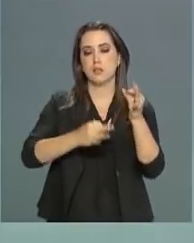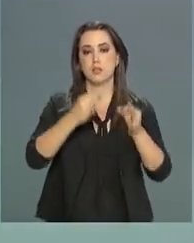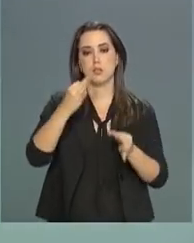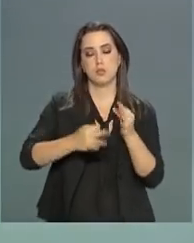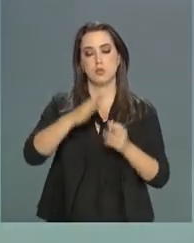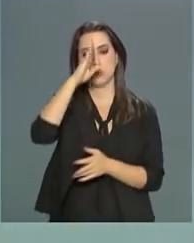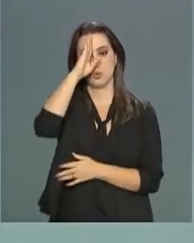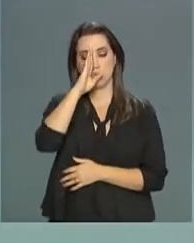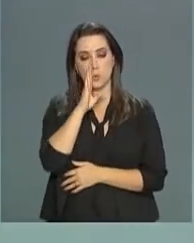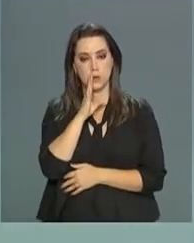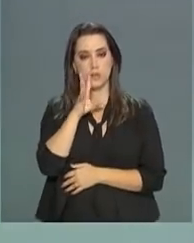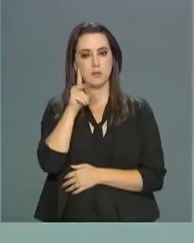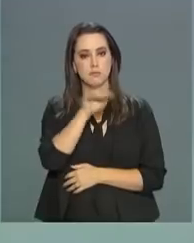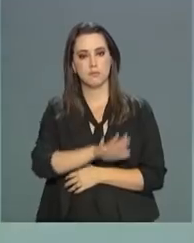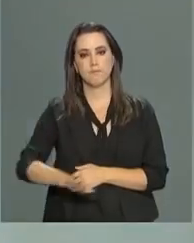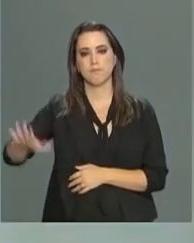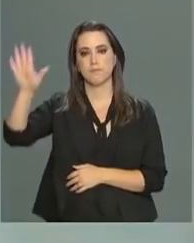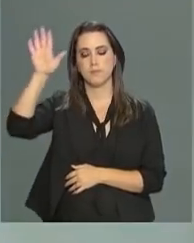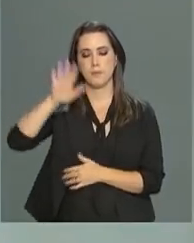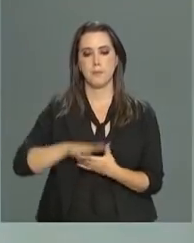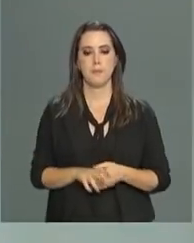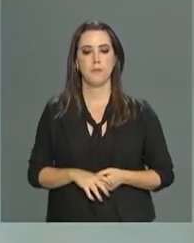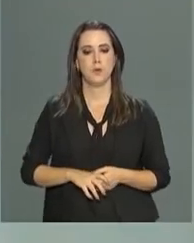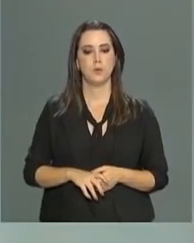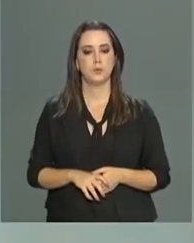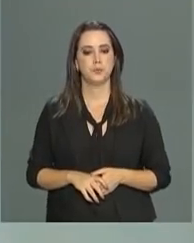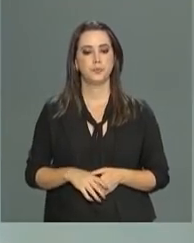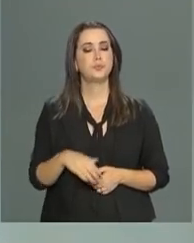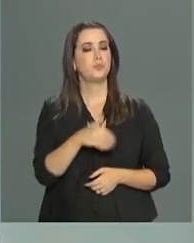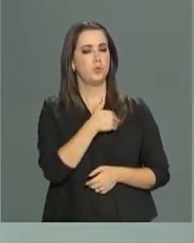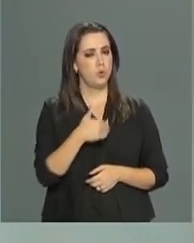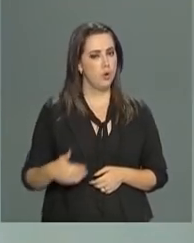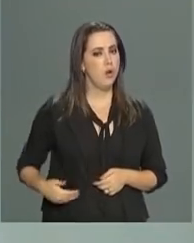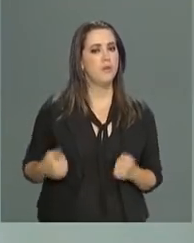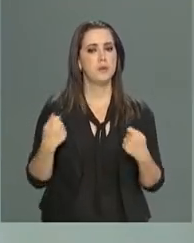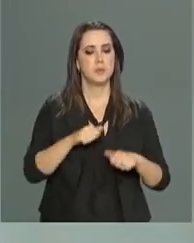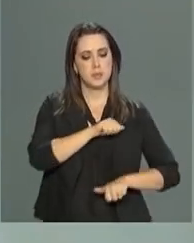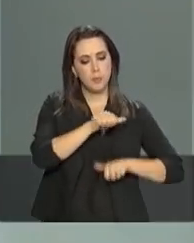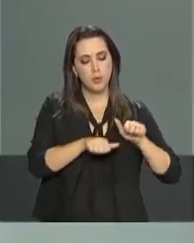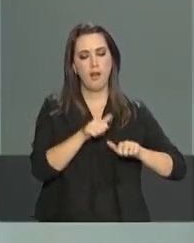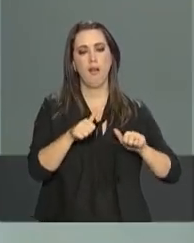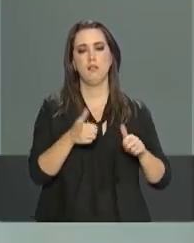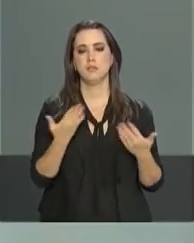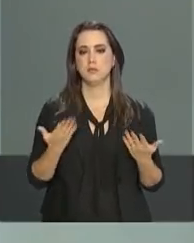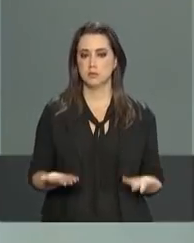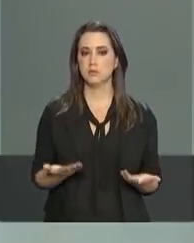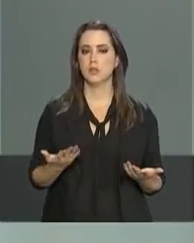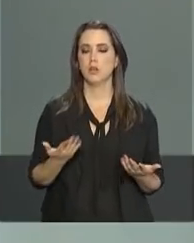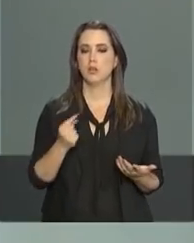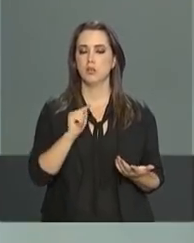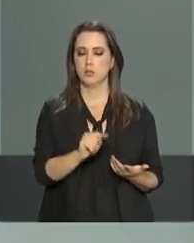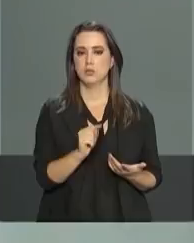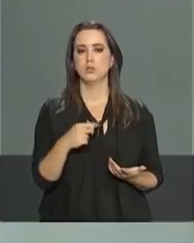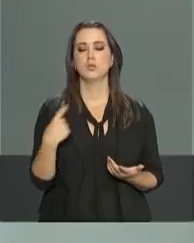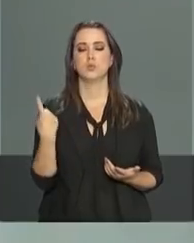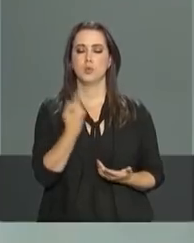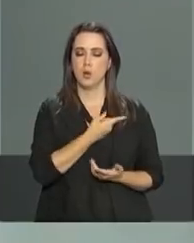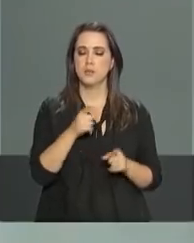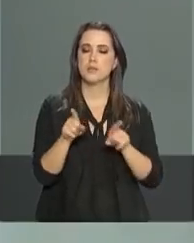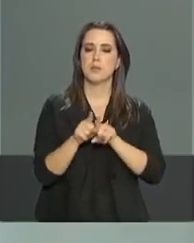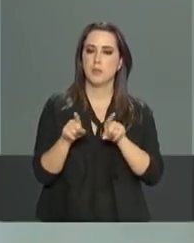de graça em todo o país o estado lato sensu vai ter que se reinventar e à defensoria pública do mês um outro